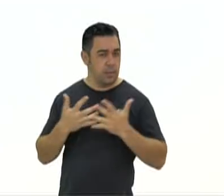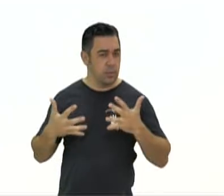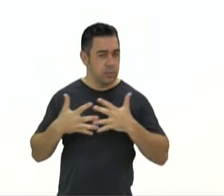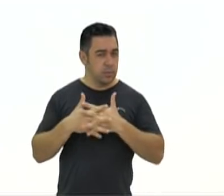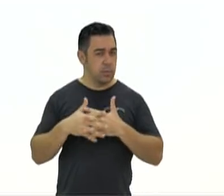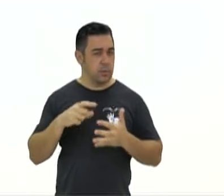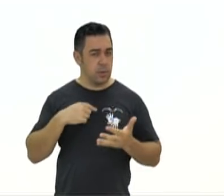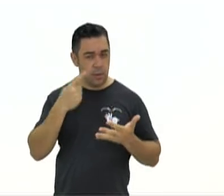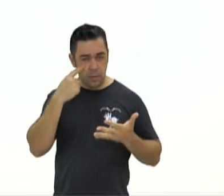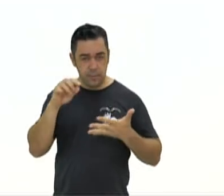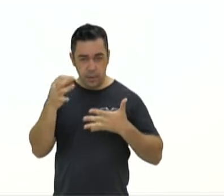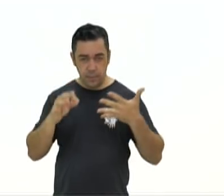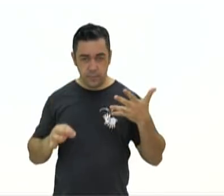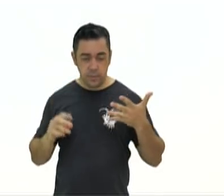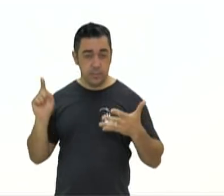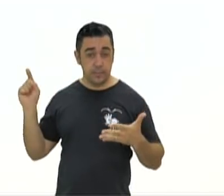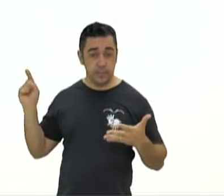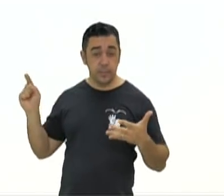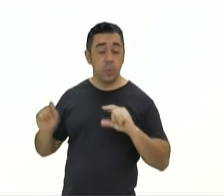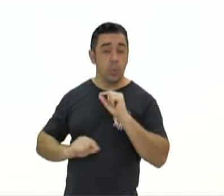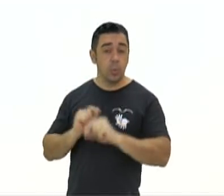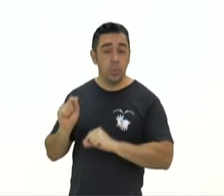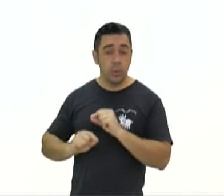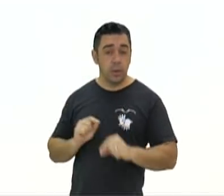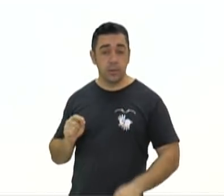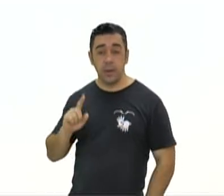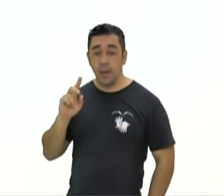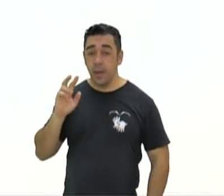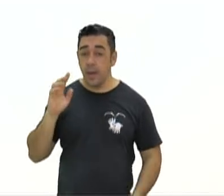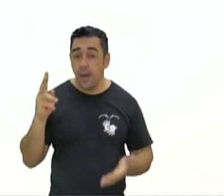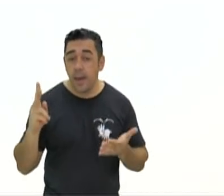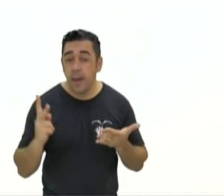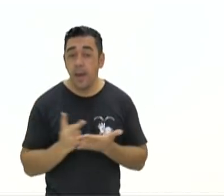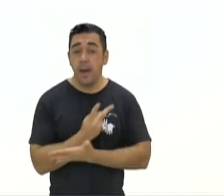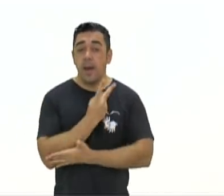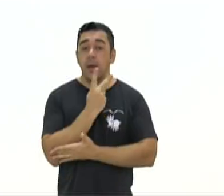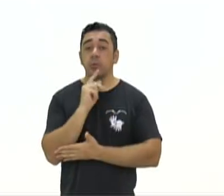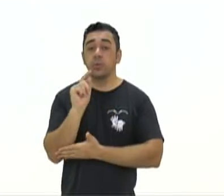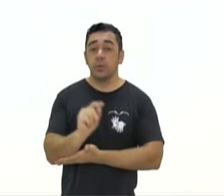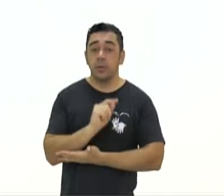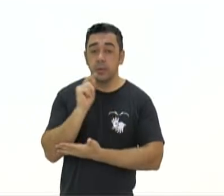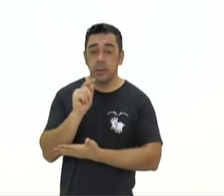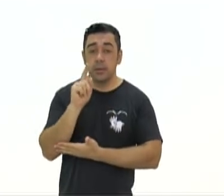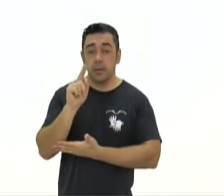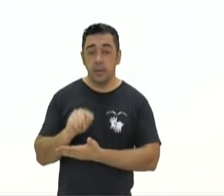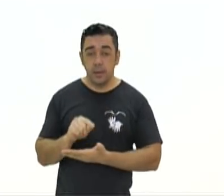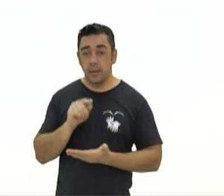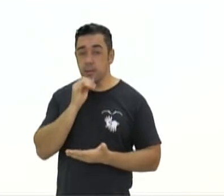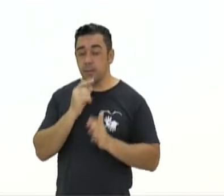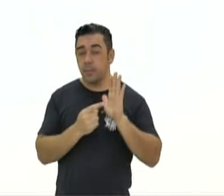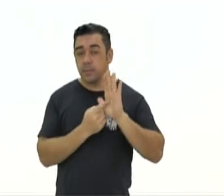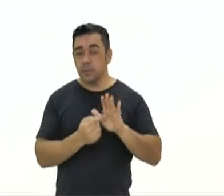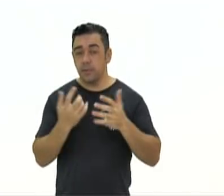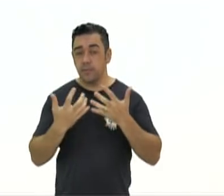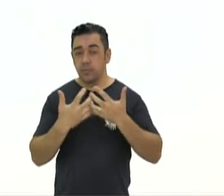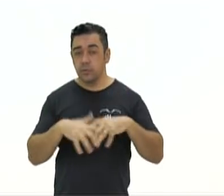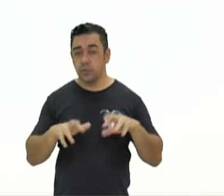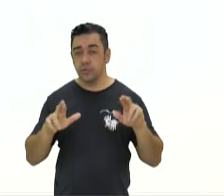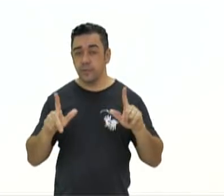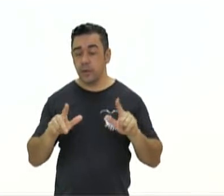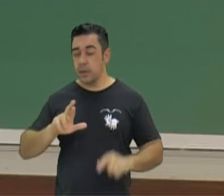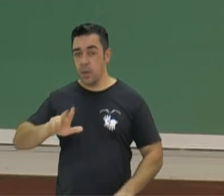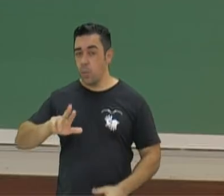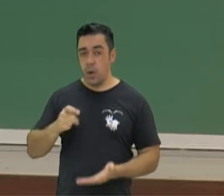lá da revisão, não deu muito certo, tá? Então, o que está incorreto sobre homólogo? Devem apresentar funções diferentes, porque isso